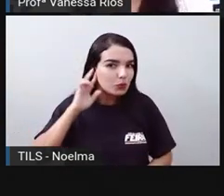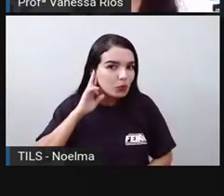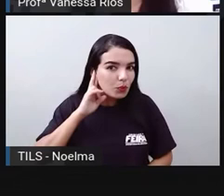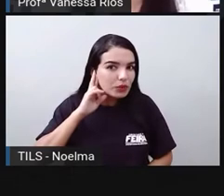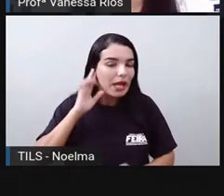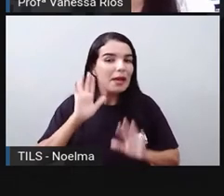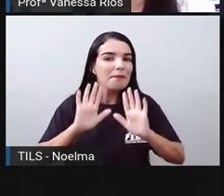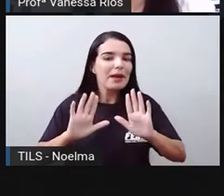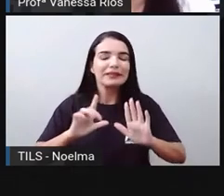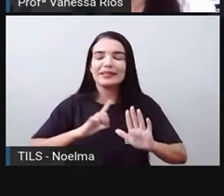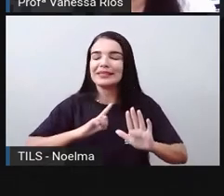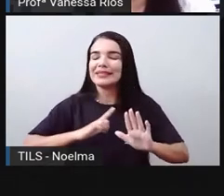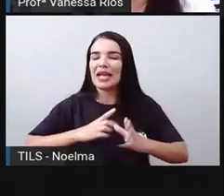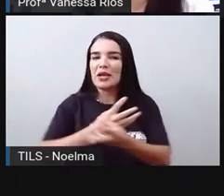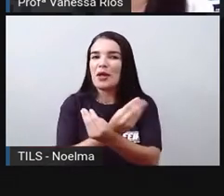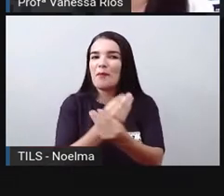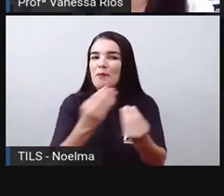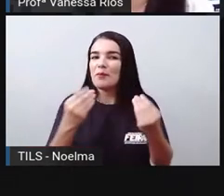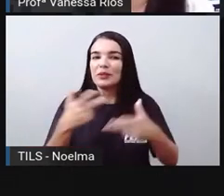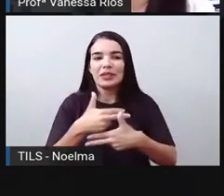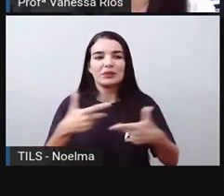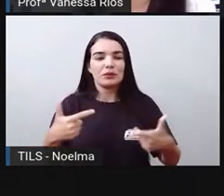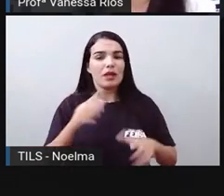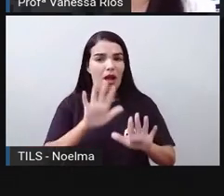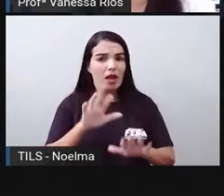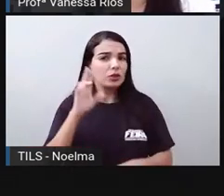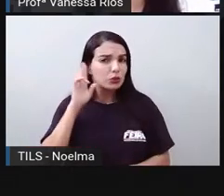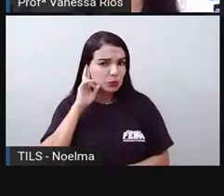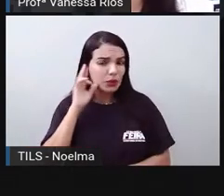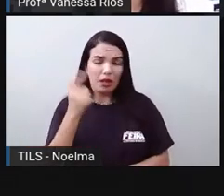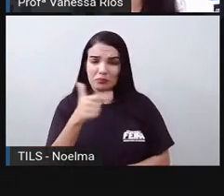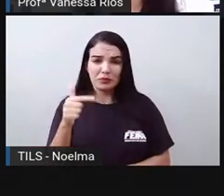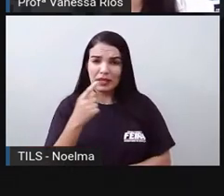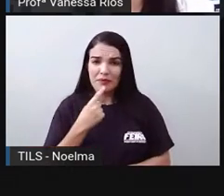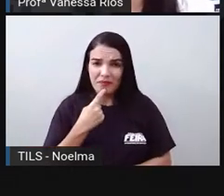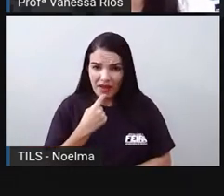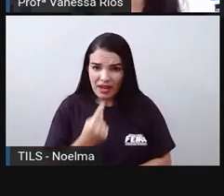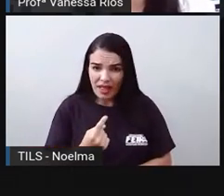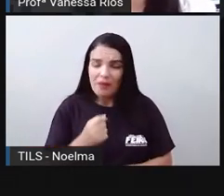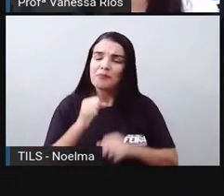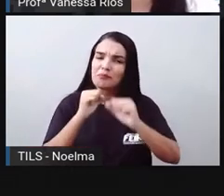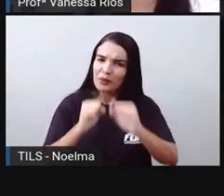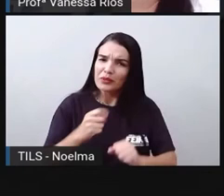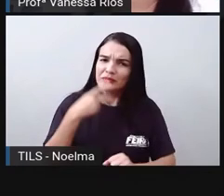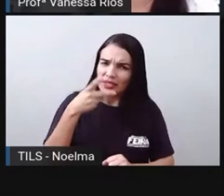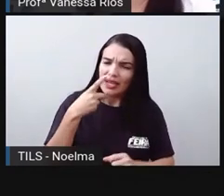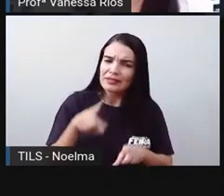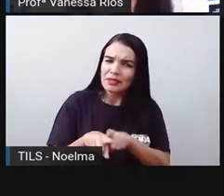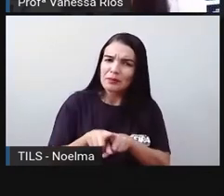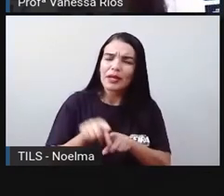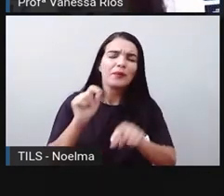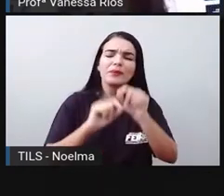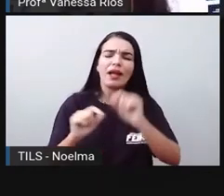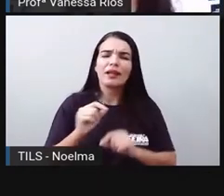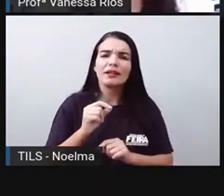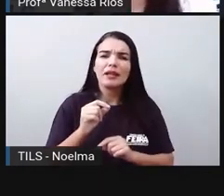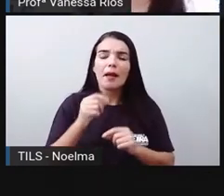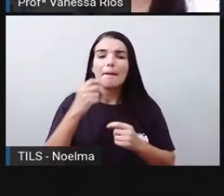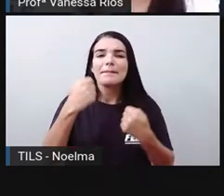vezes não são aí mudas. Eles eram excluídos do convívio humano, principalmente porque